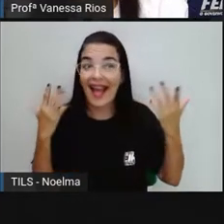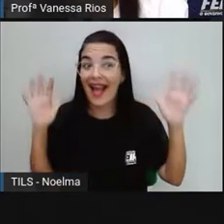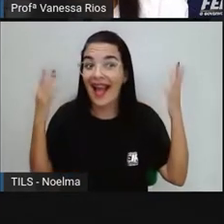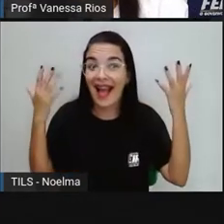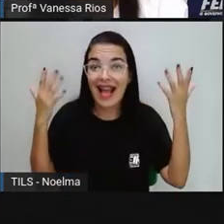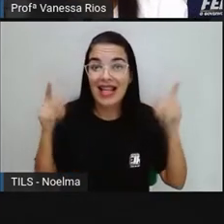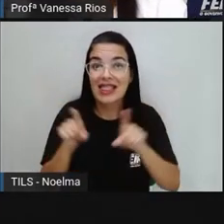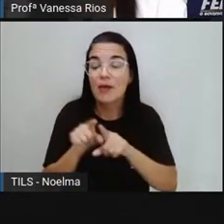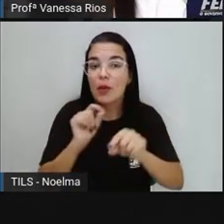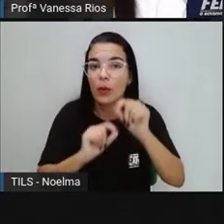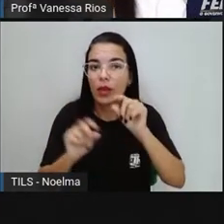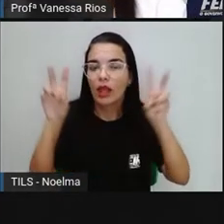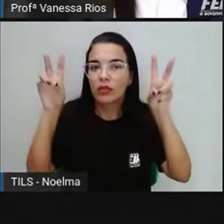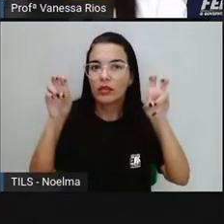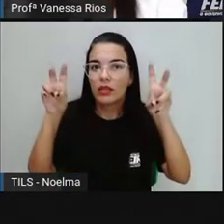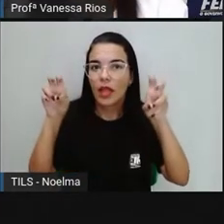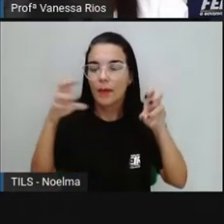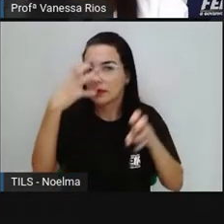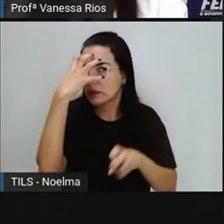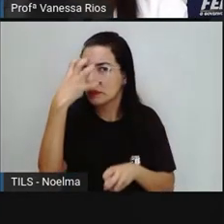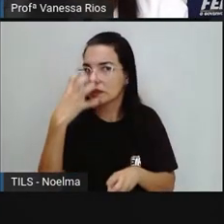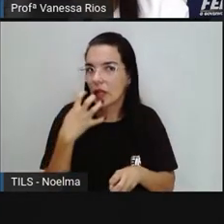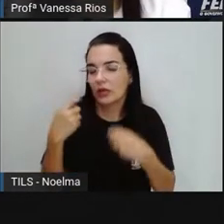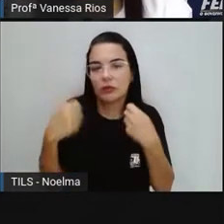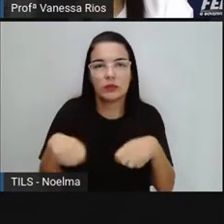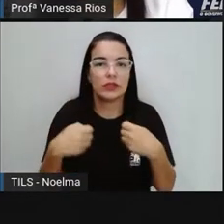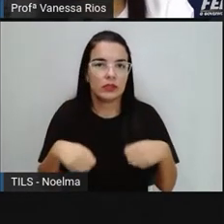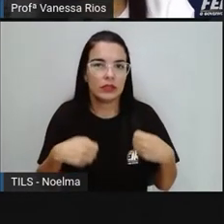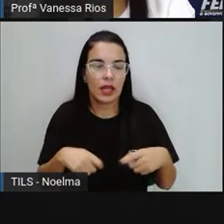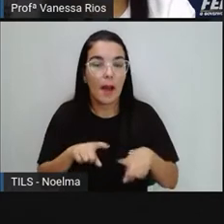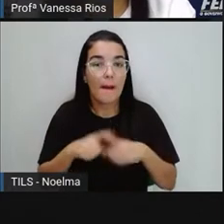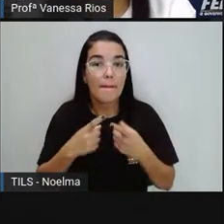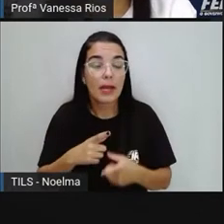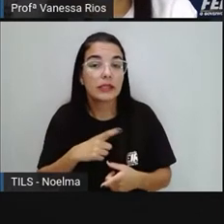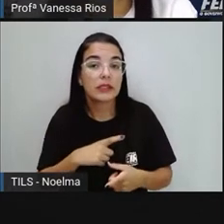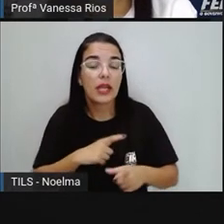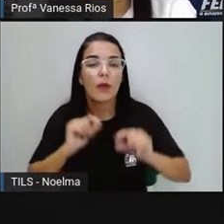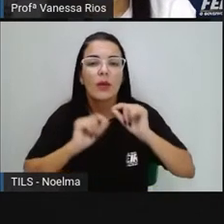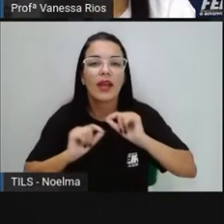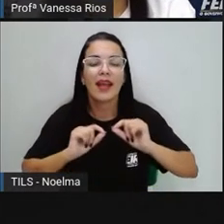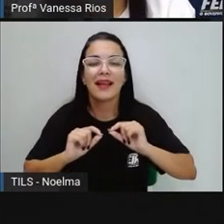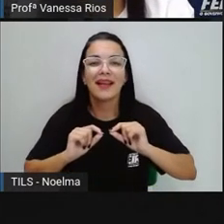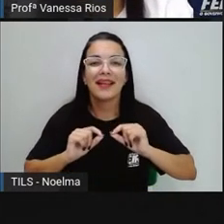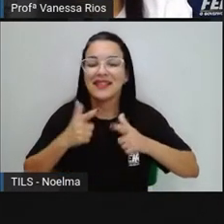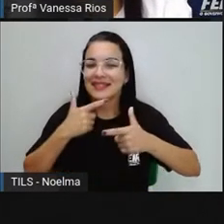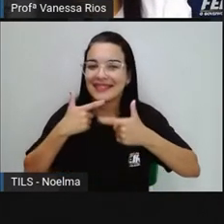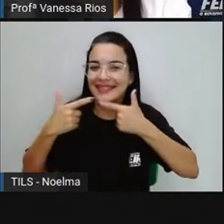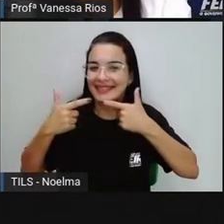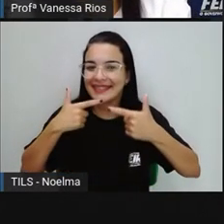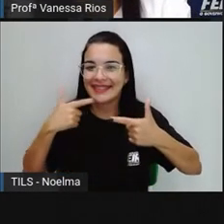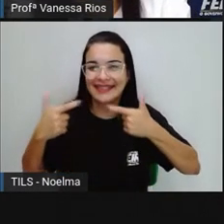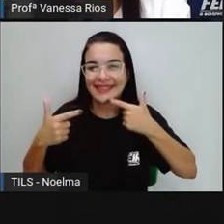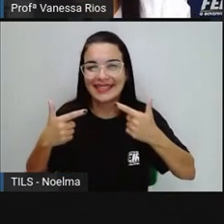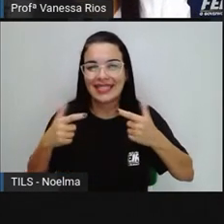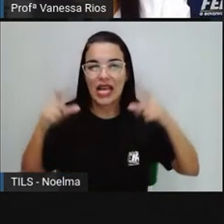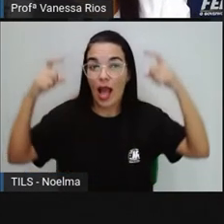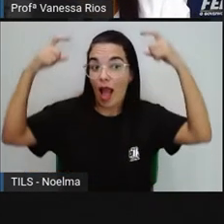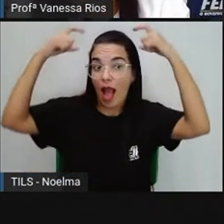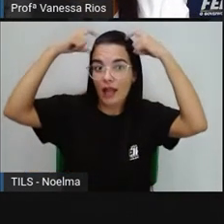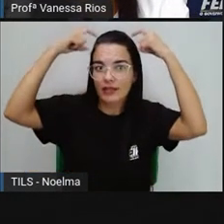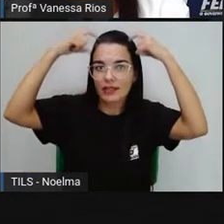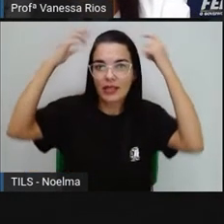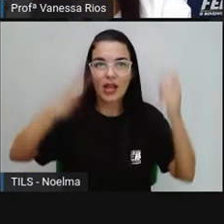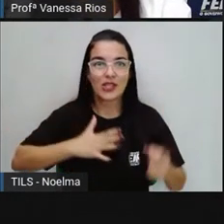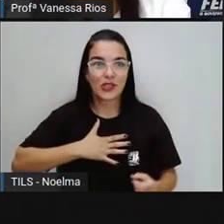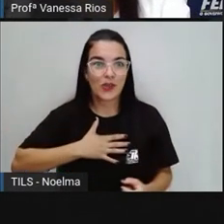temas sérios e necessários, mas mantendo um clima divertido. A Disney surpreende mais uma